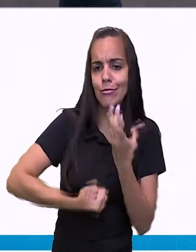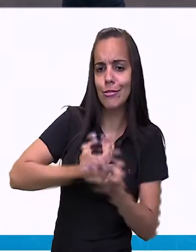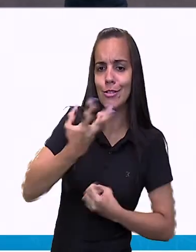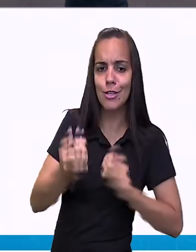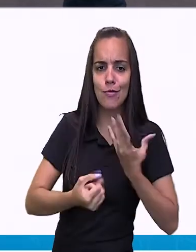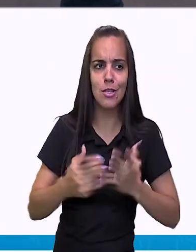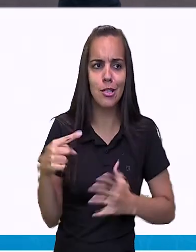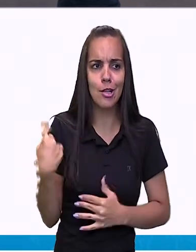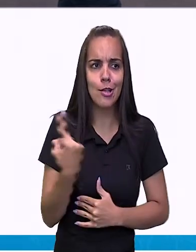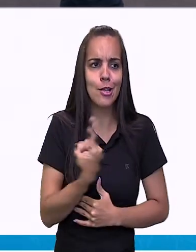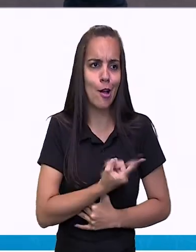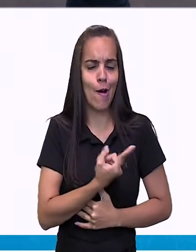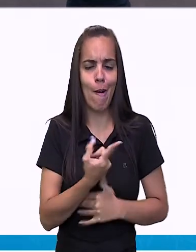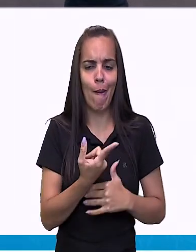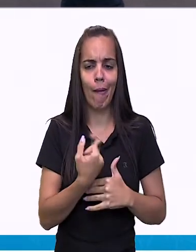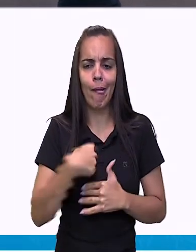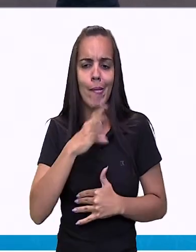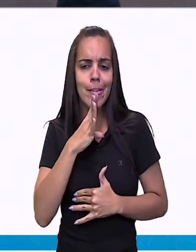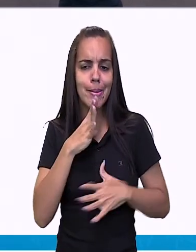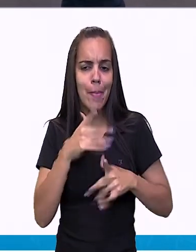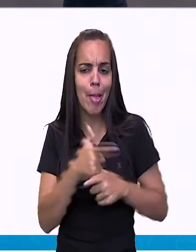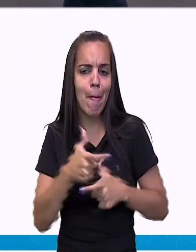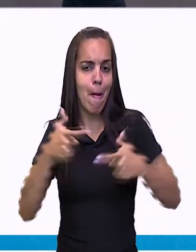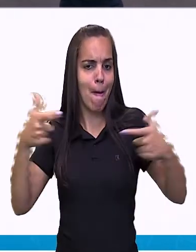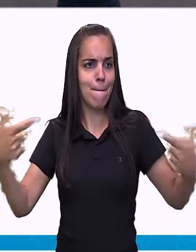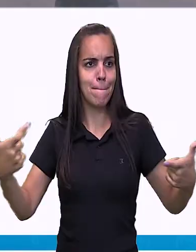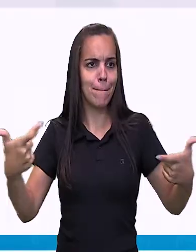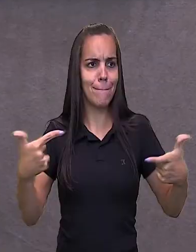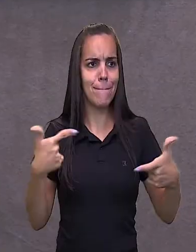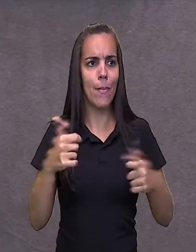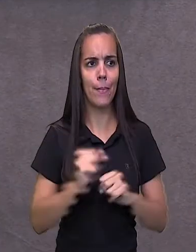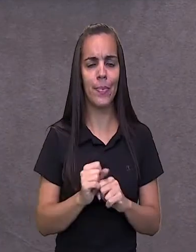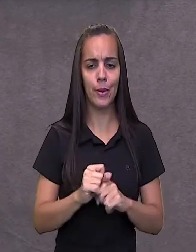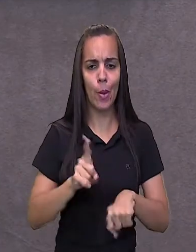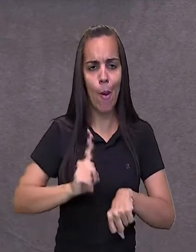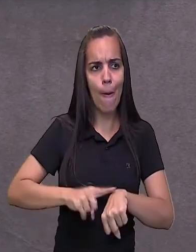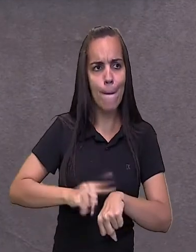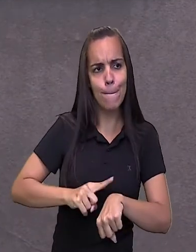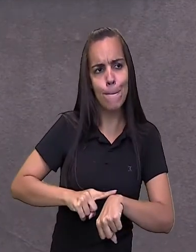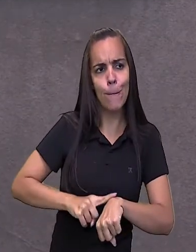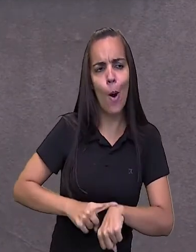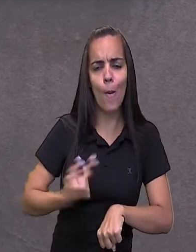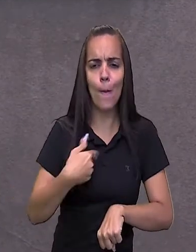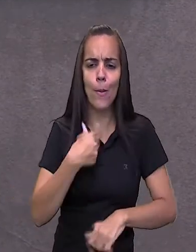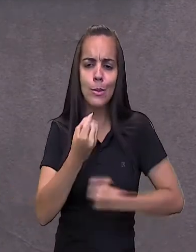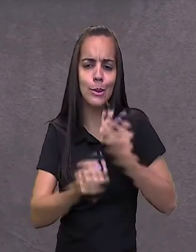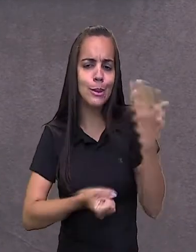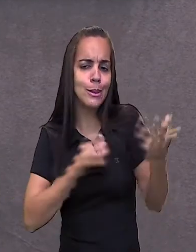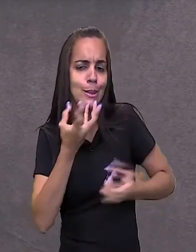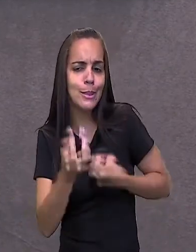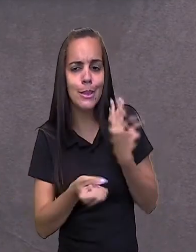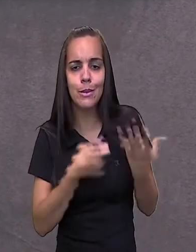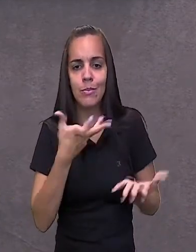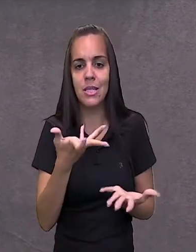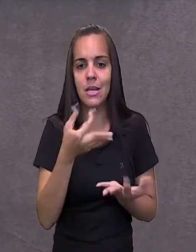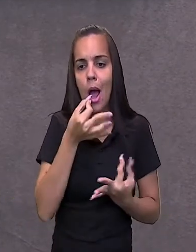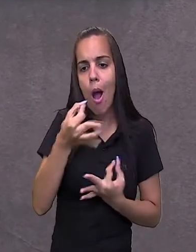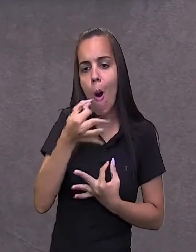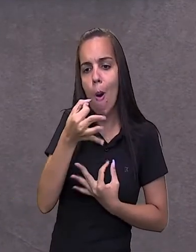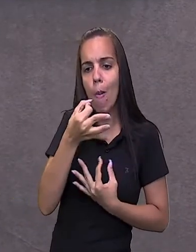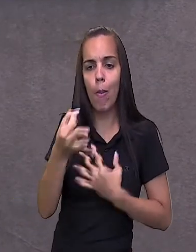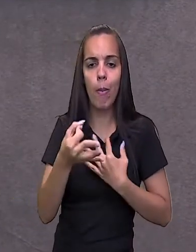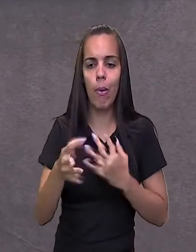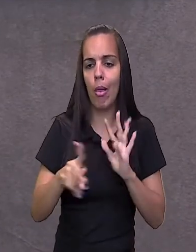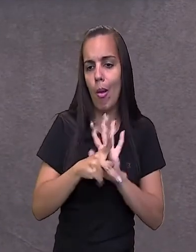ele tem um fundo muito maior. O objetivo dele aí é esse momento de expressarmos as nossas